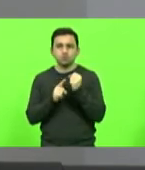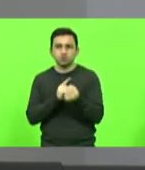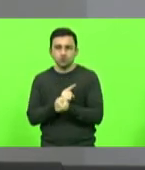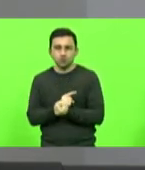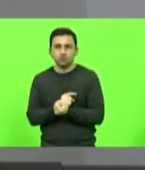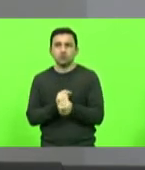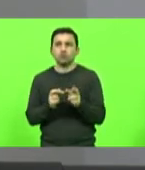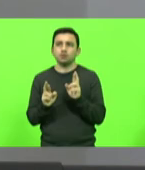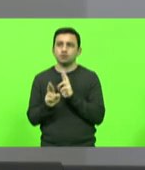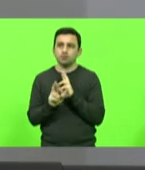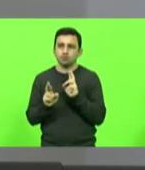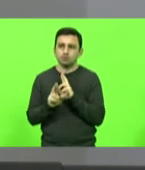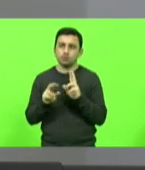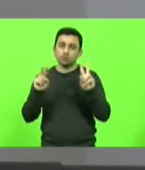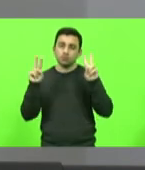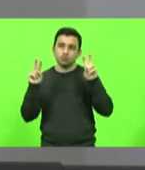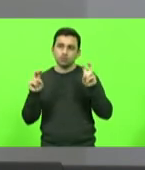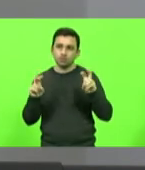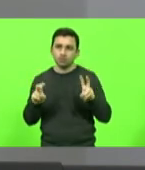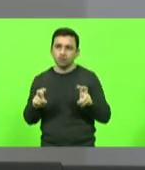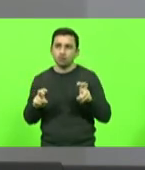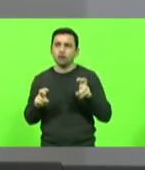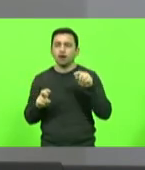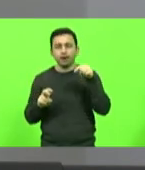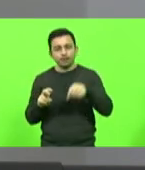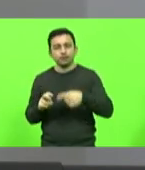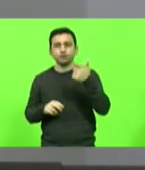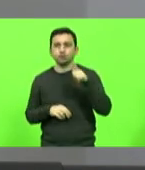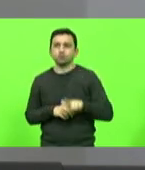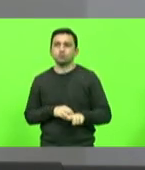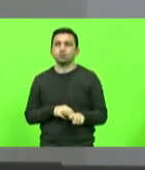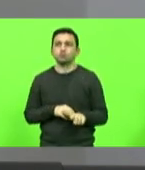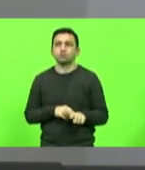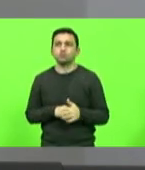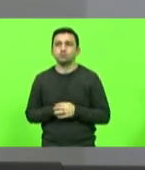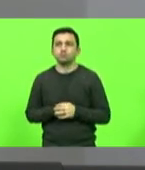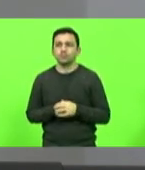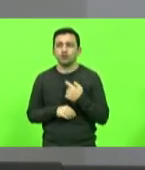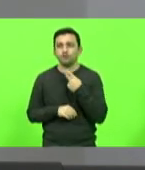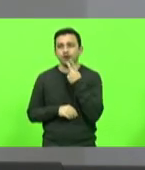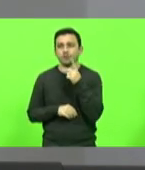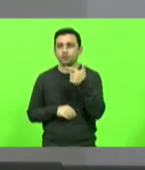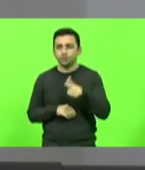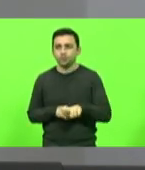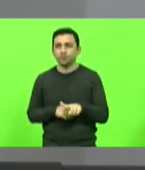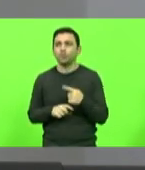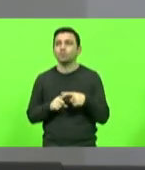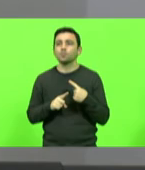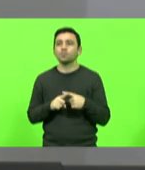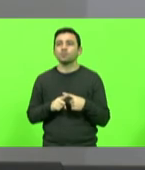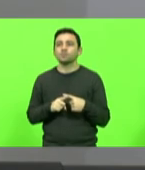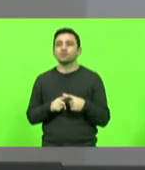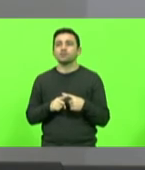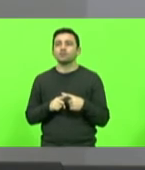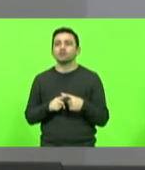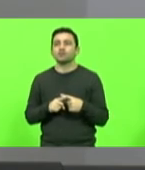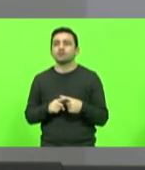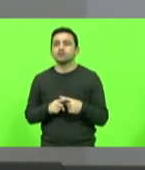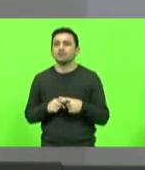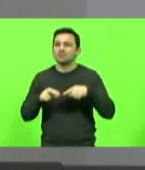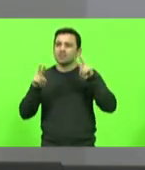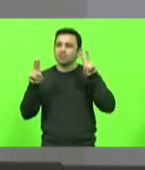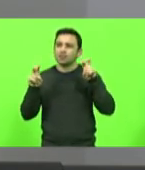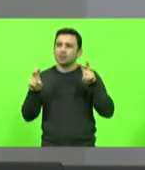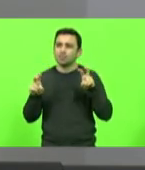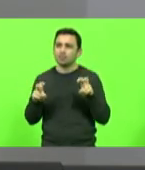relação a temas que foram aqui mais uma vez. Falo mais uma vez porque nós estamos tratando de temas